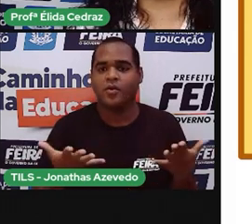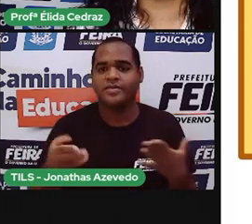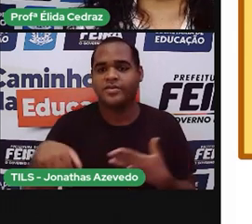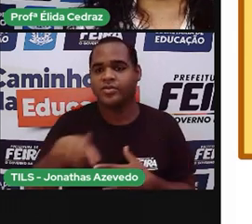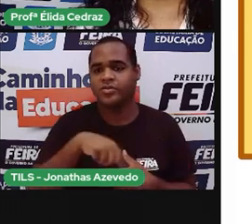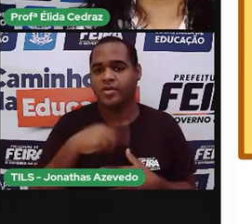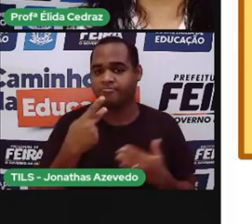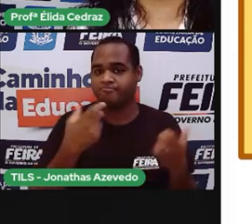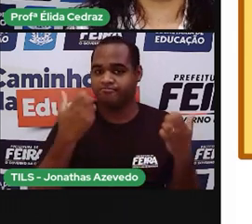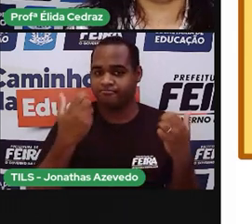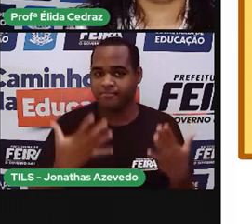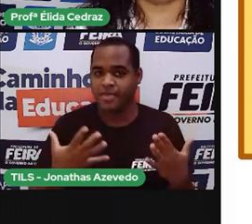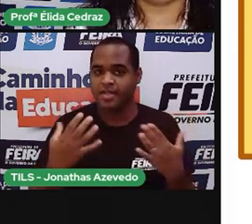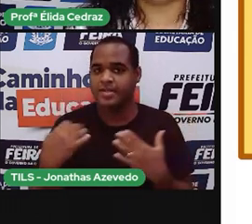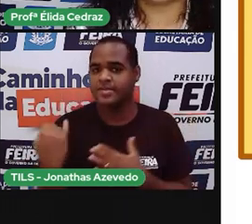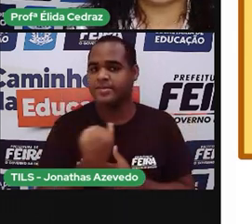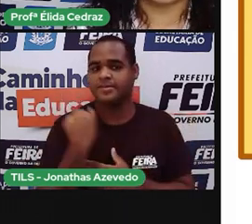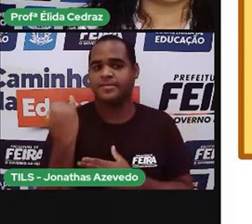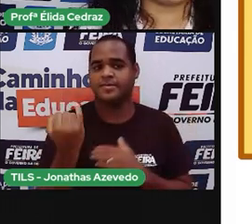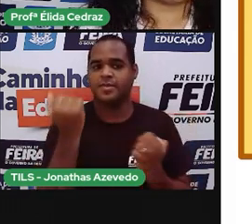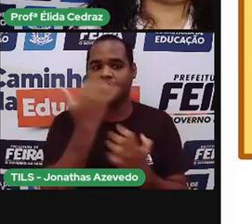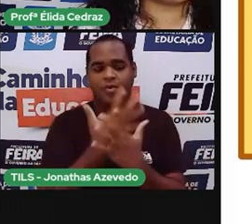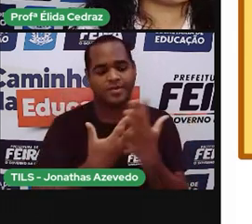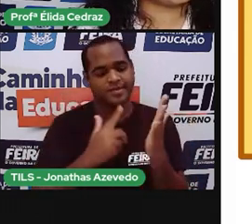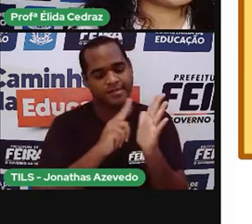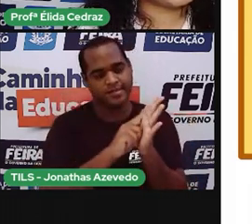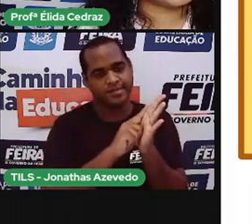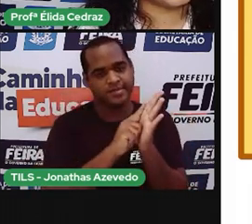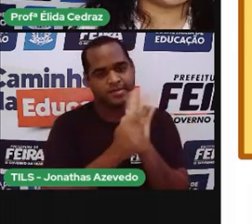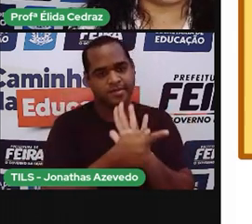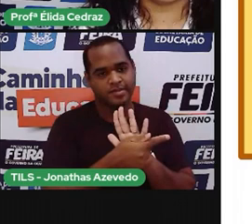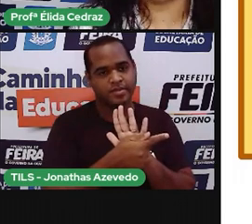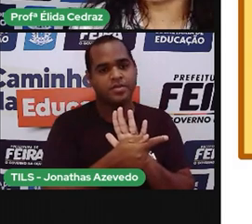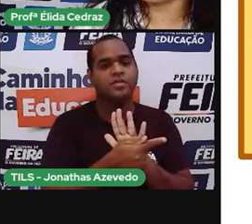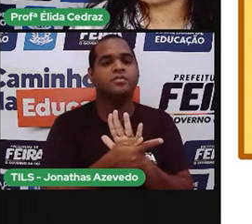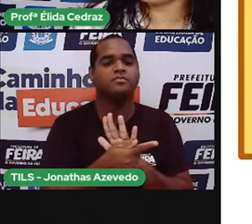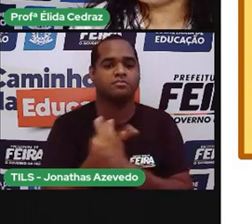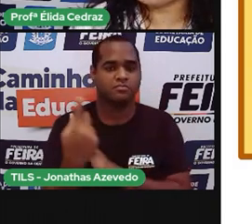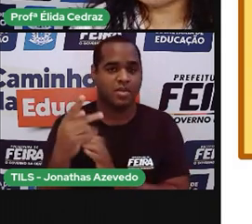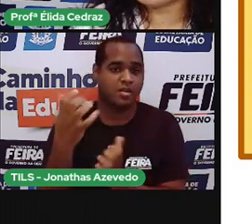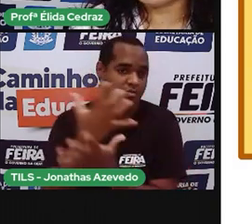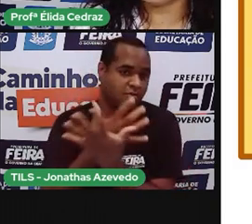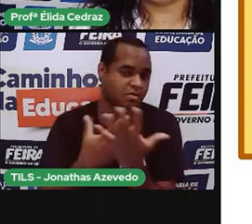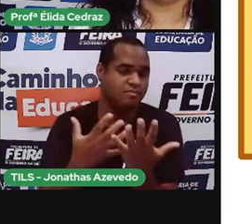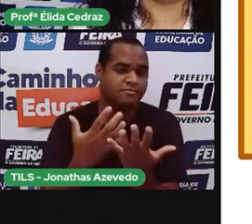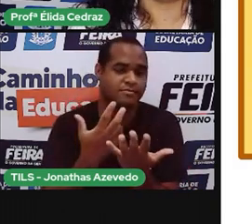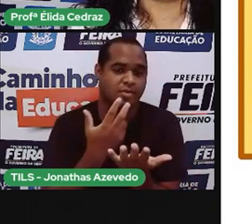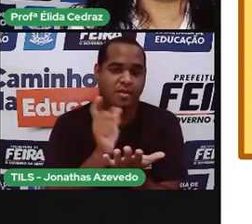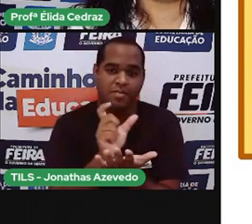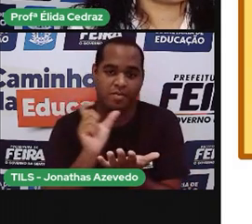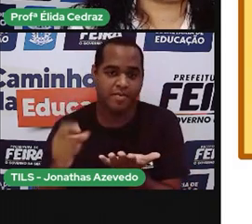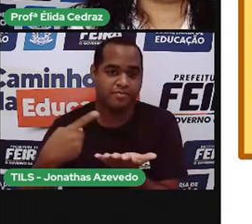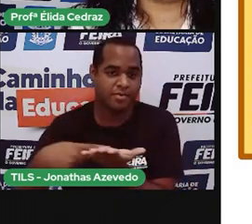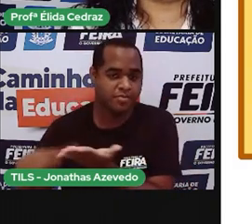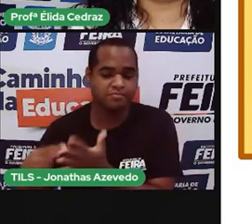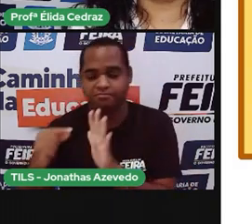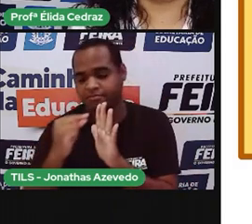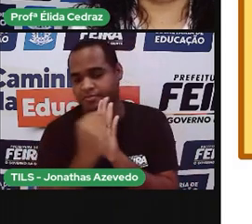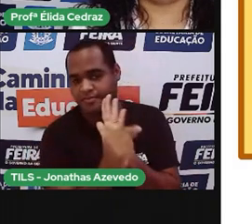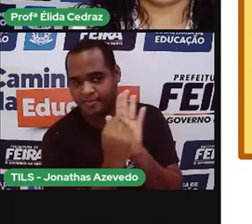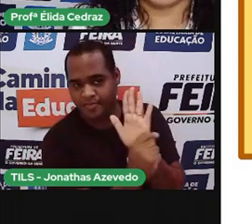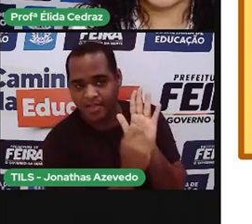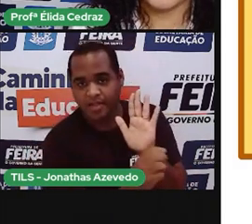os elementos que compõem o gênero música. A rima, o